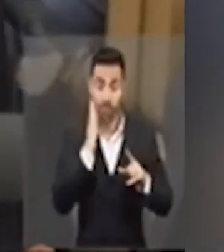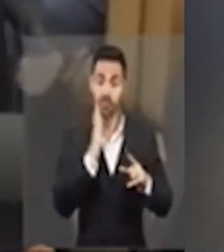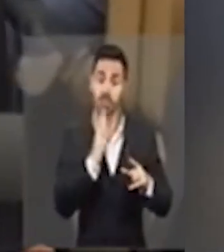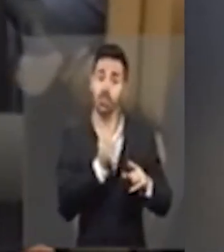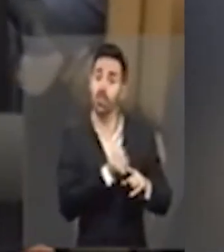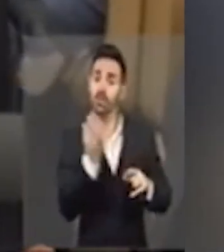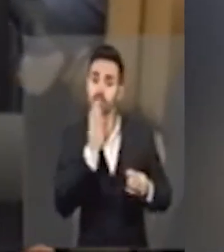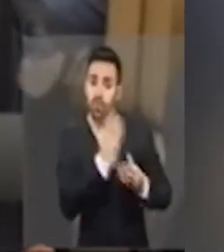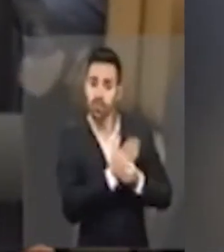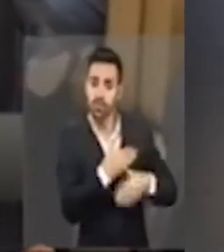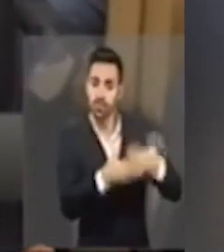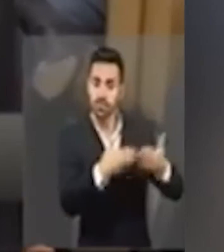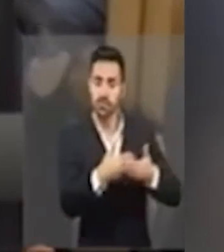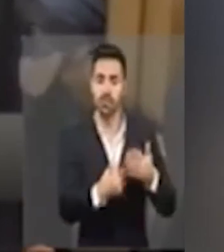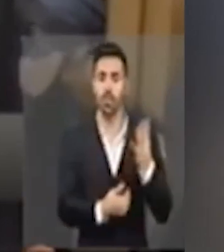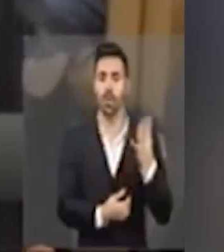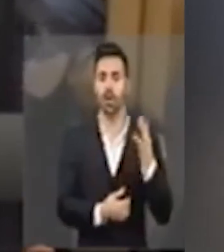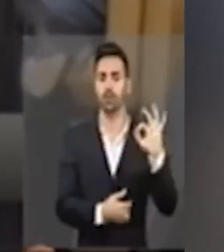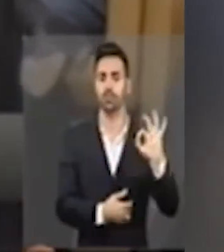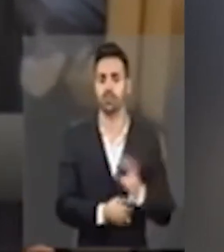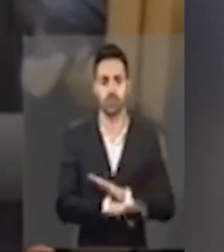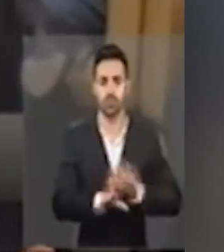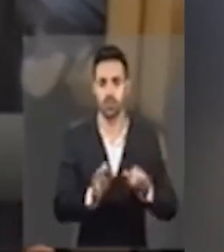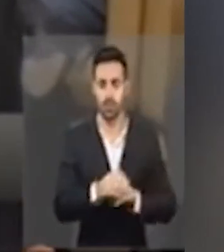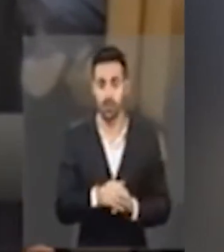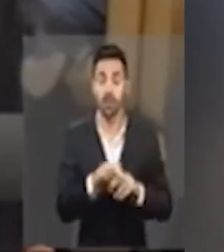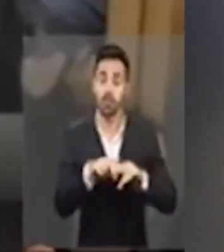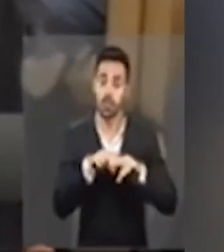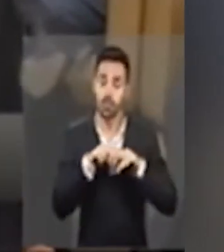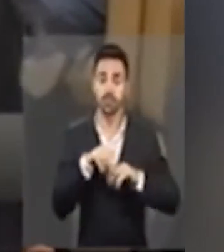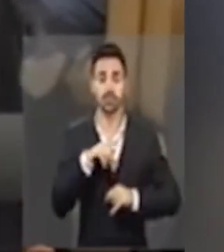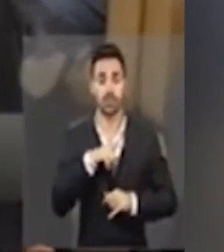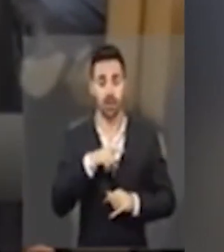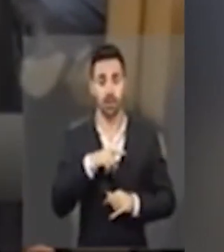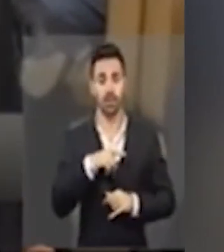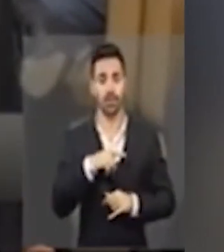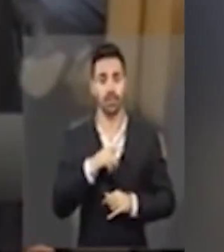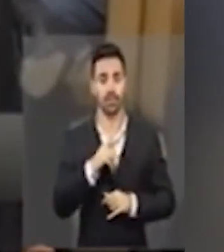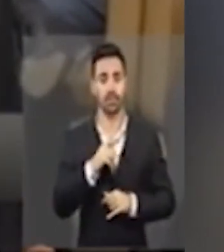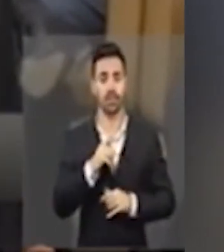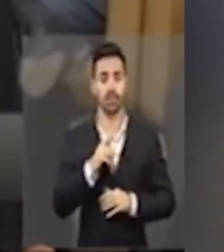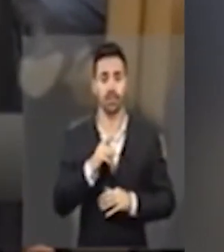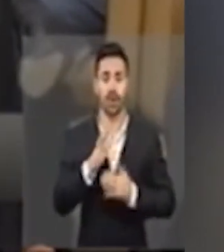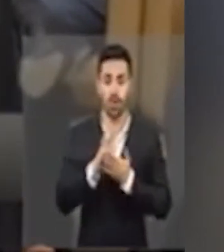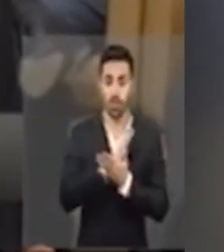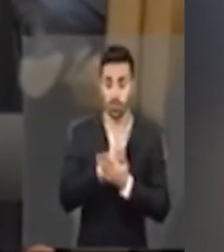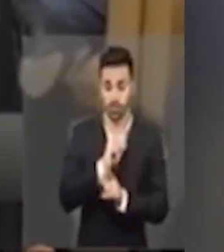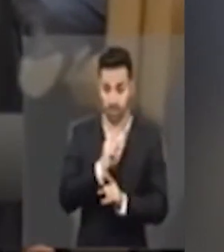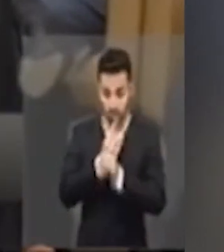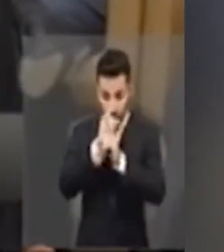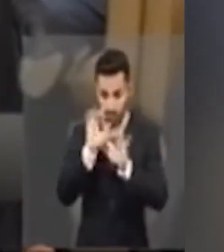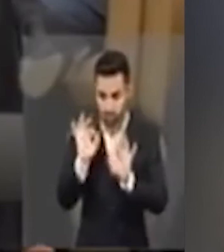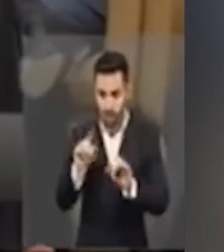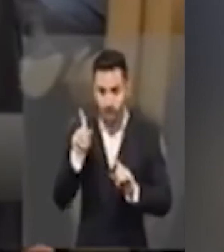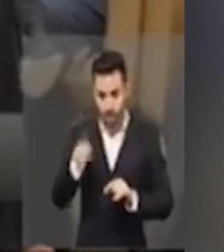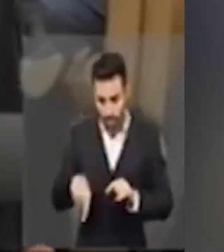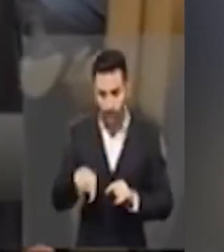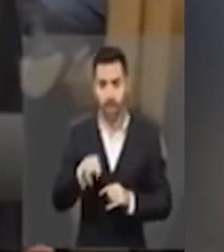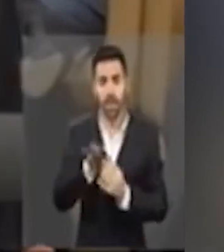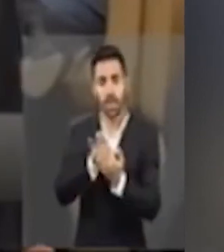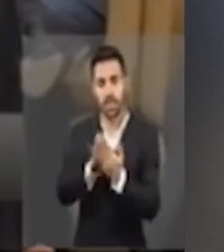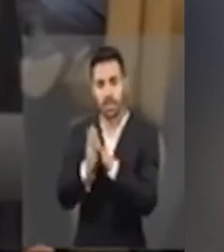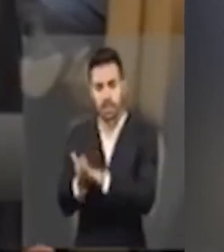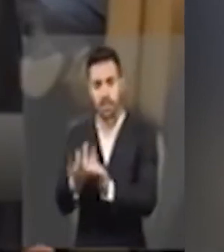quatro por cento então a gente tem desses casos que já estão identificados como transfobia